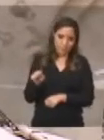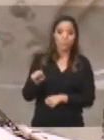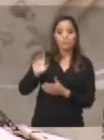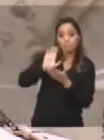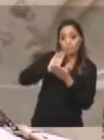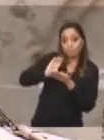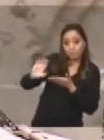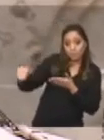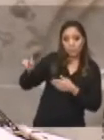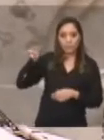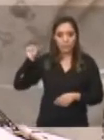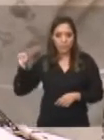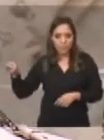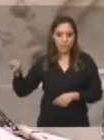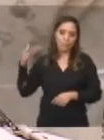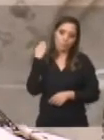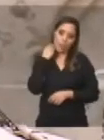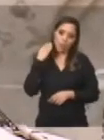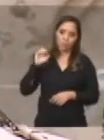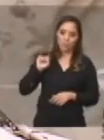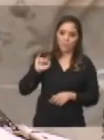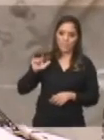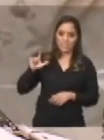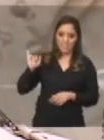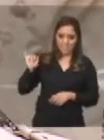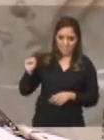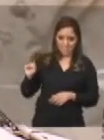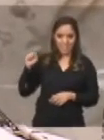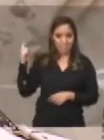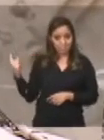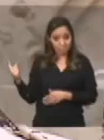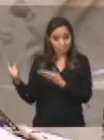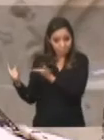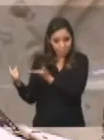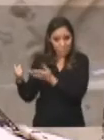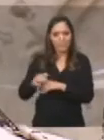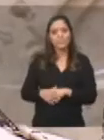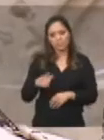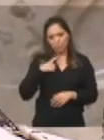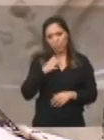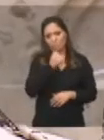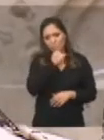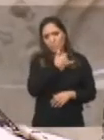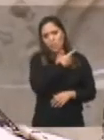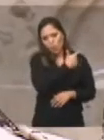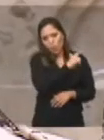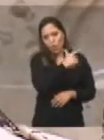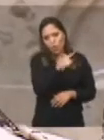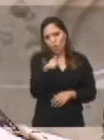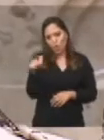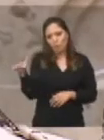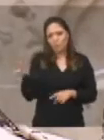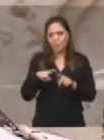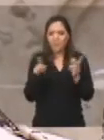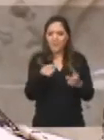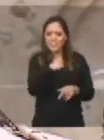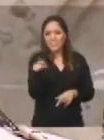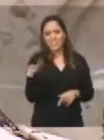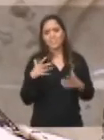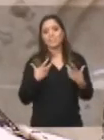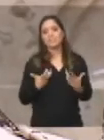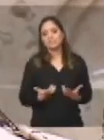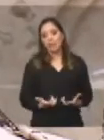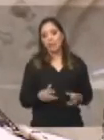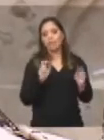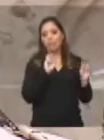Silas. E assim, eu tenho mais outros exemplos que eu não vou mais cansar vocês, porque realmente